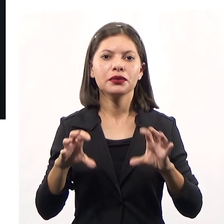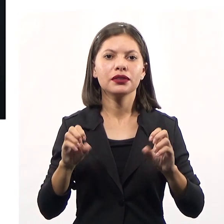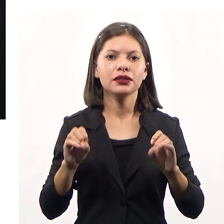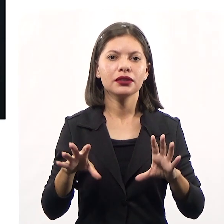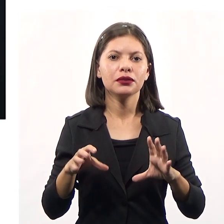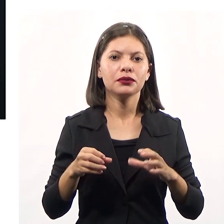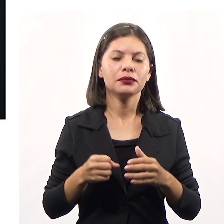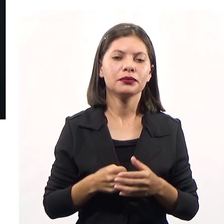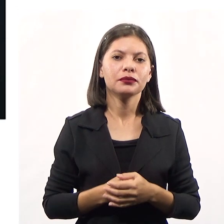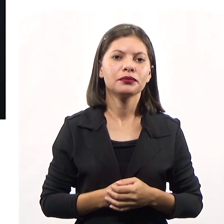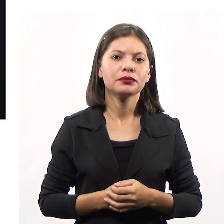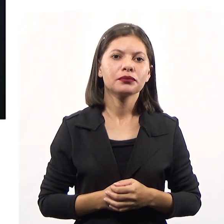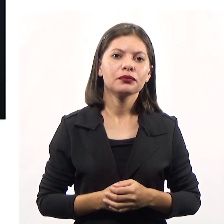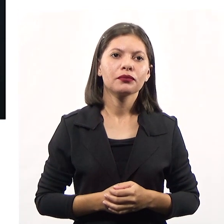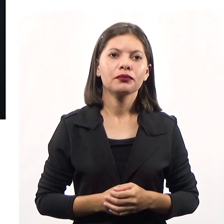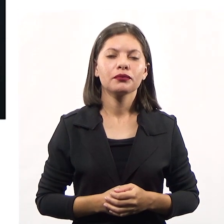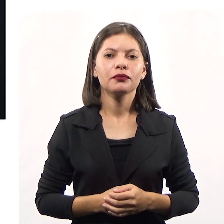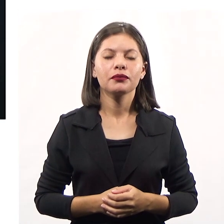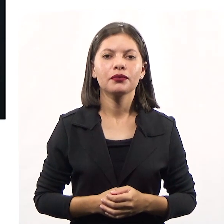ensino secundarista.